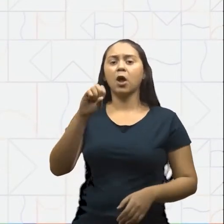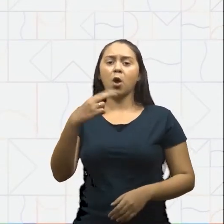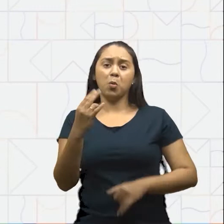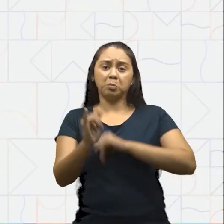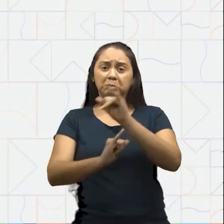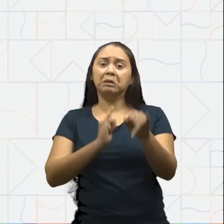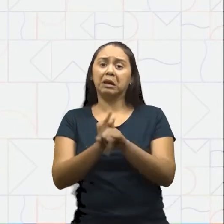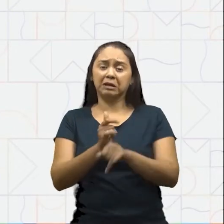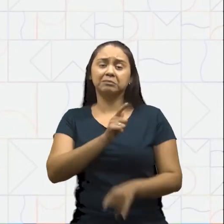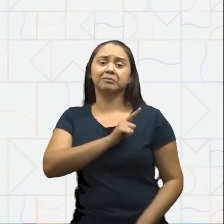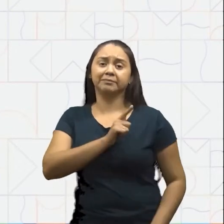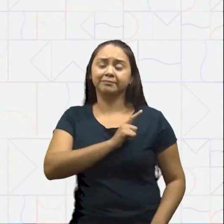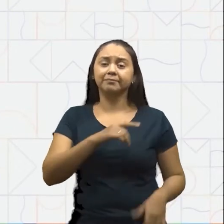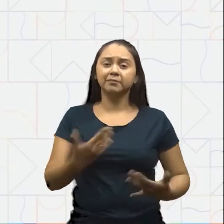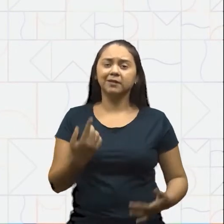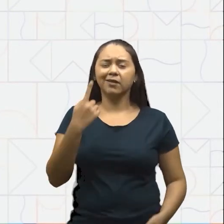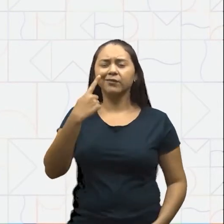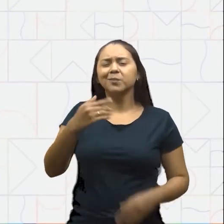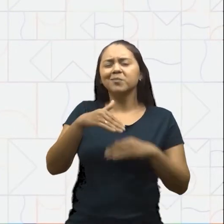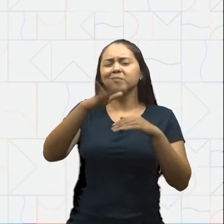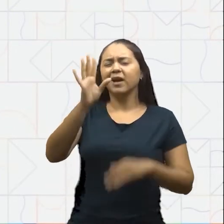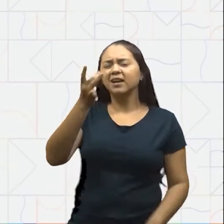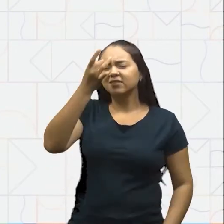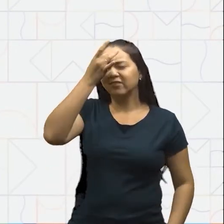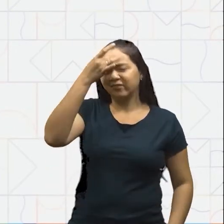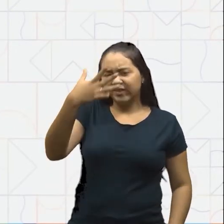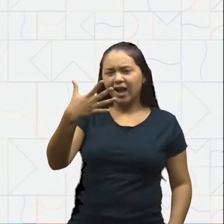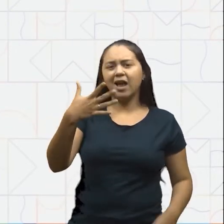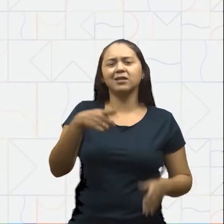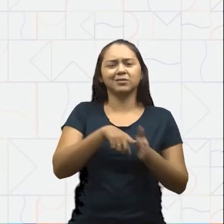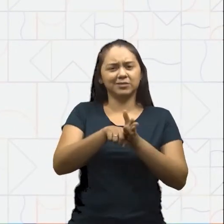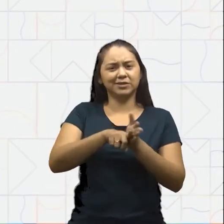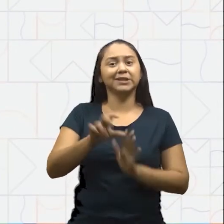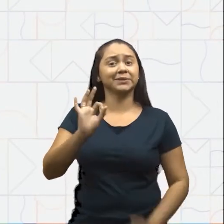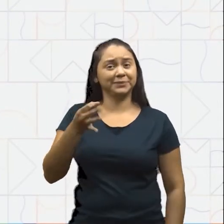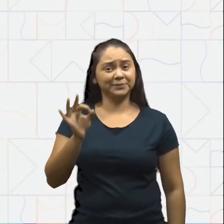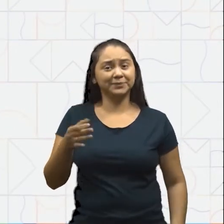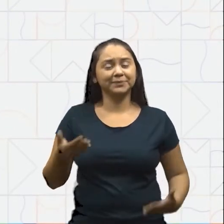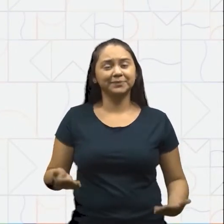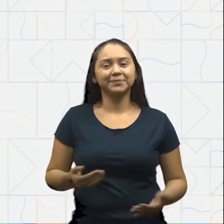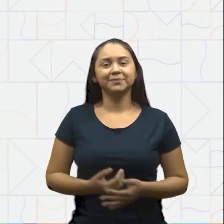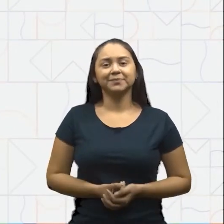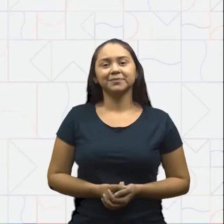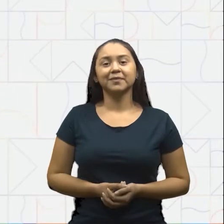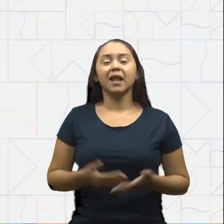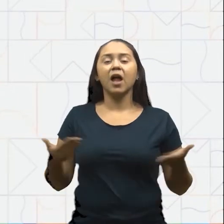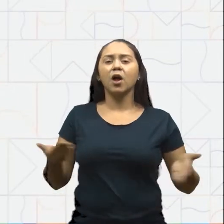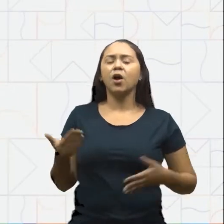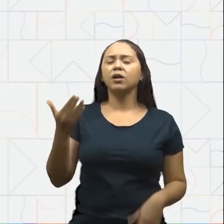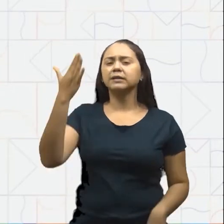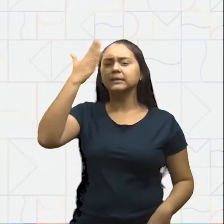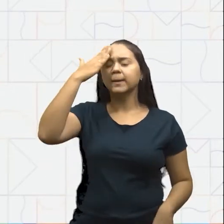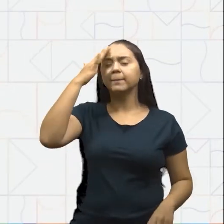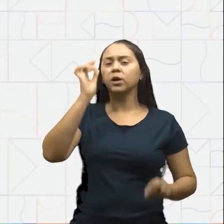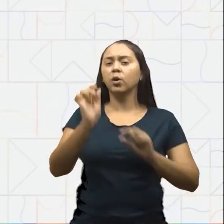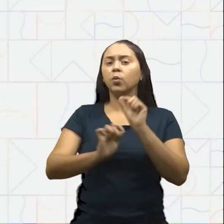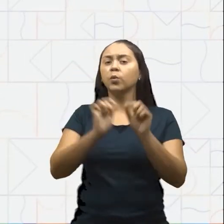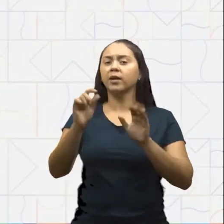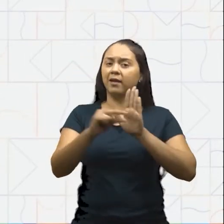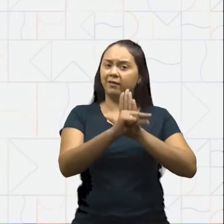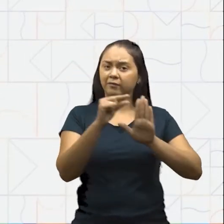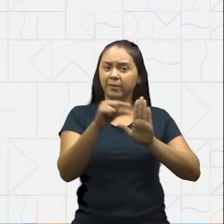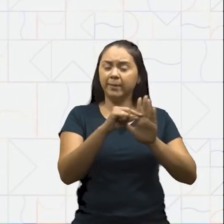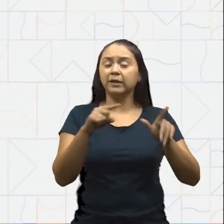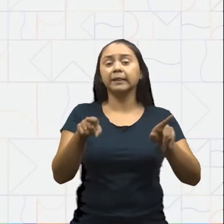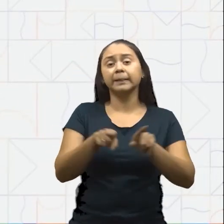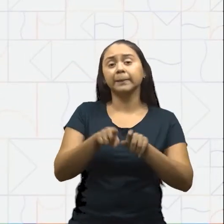online. Dessa forma, fica bem mais fácil fazer pesquisa, não é mesmo? Agora que sabemos o que é verbete e